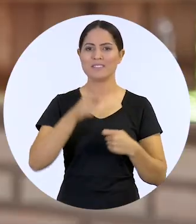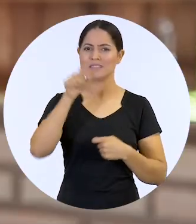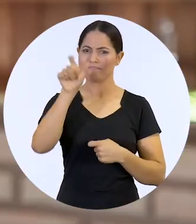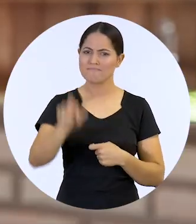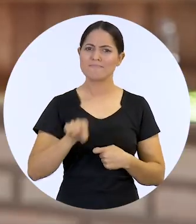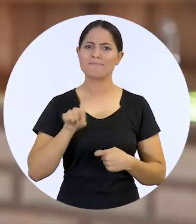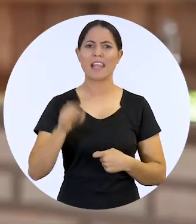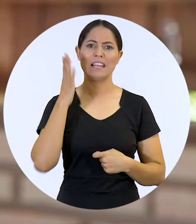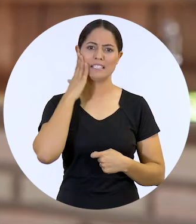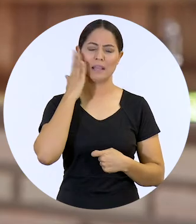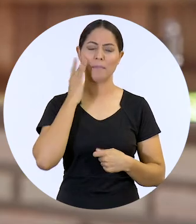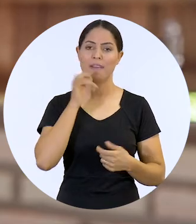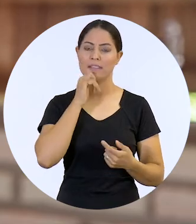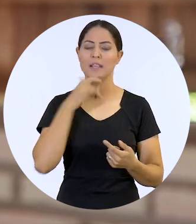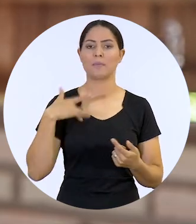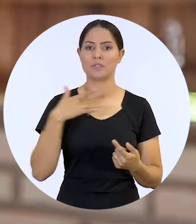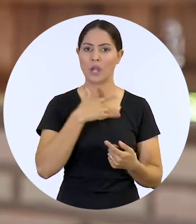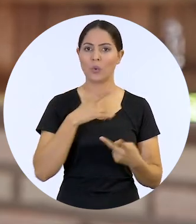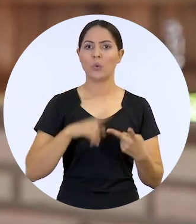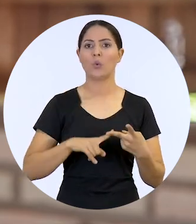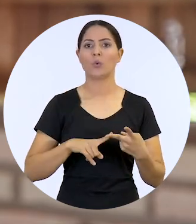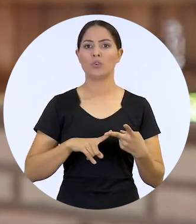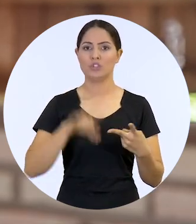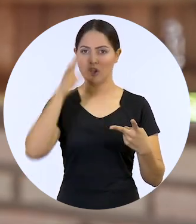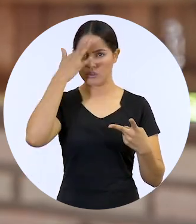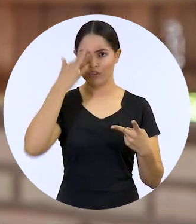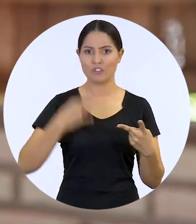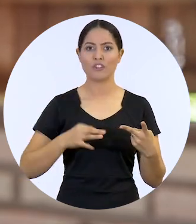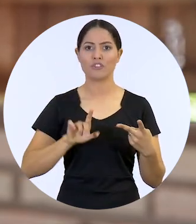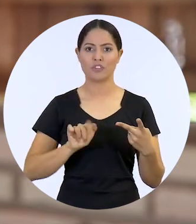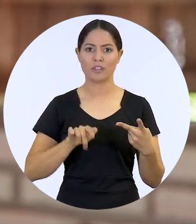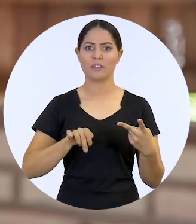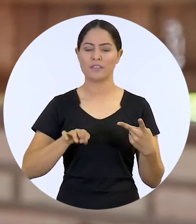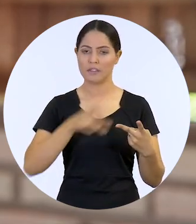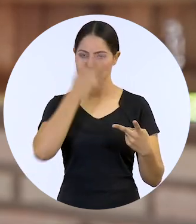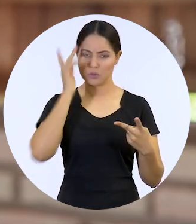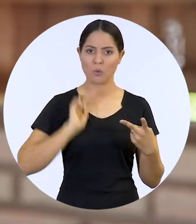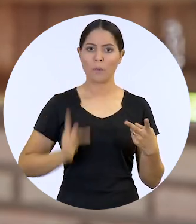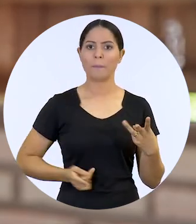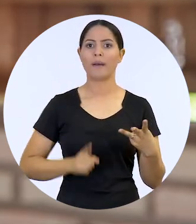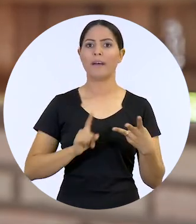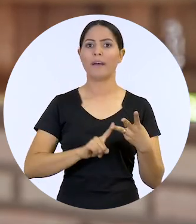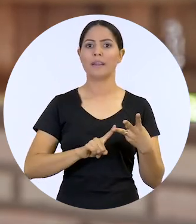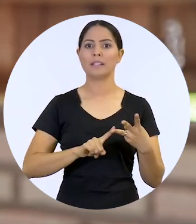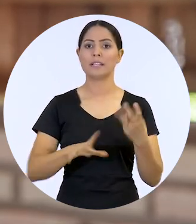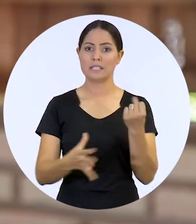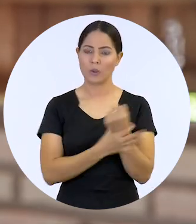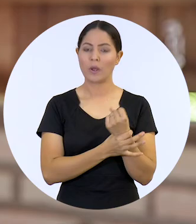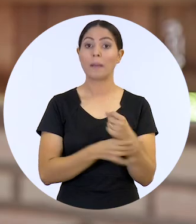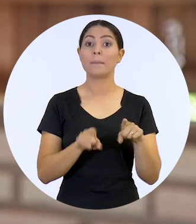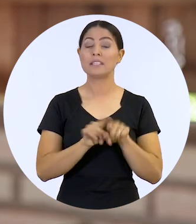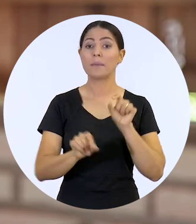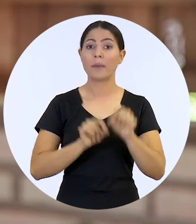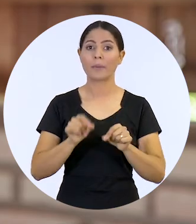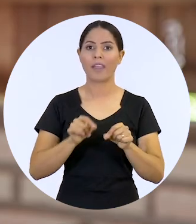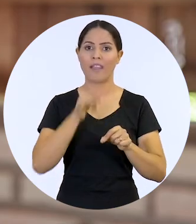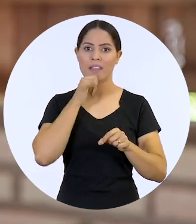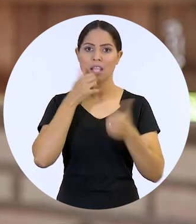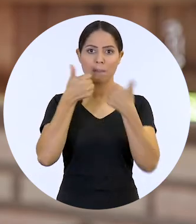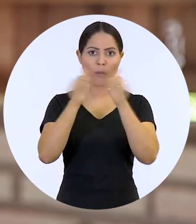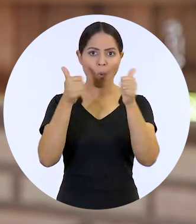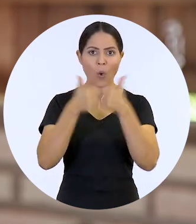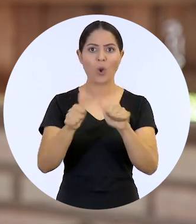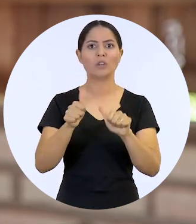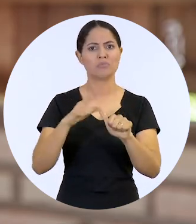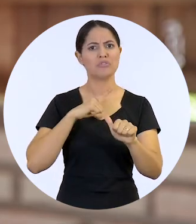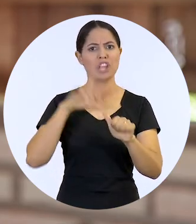tem direitos básicos à saúde, dignidade humana, segurança, né, como é previsto, mas ele também tem direito a assento em